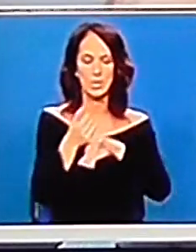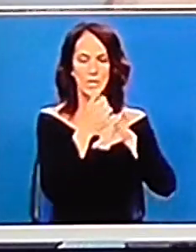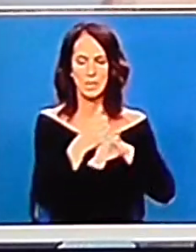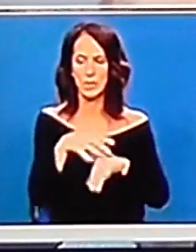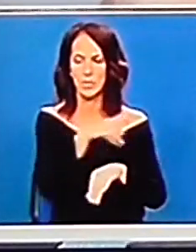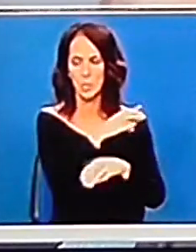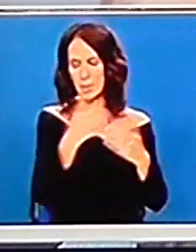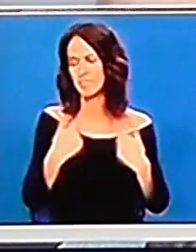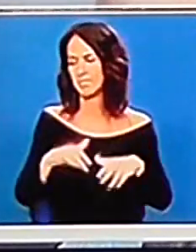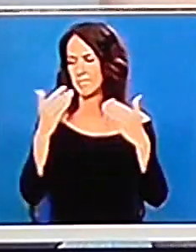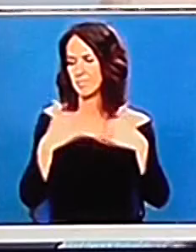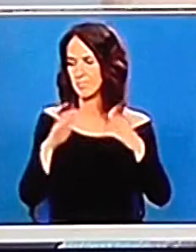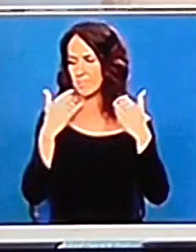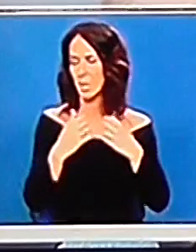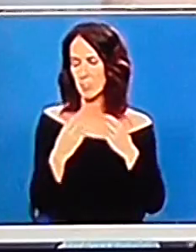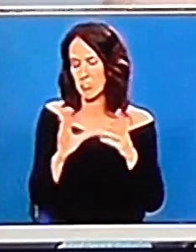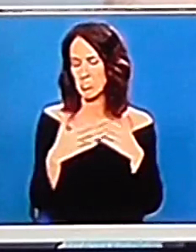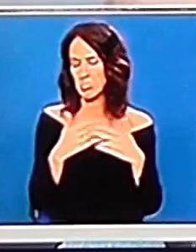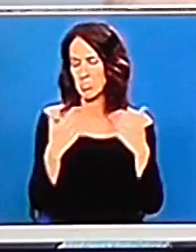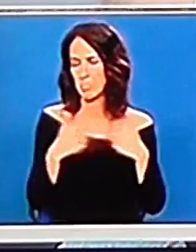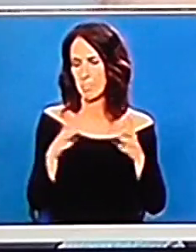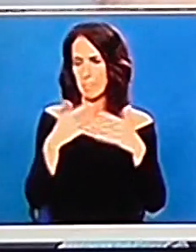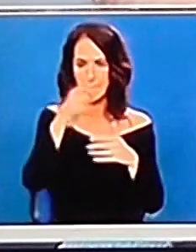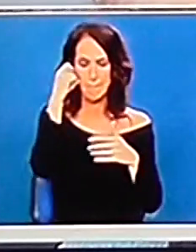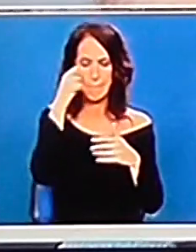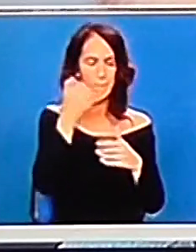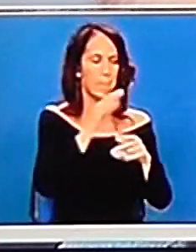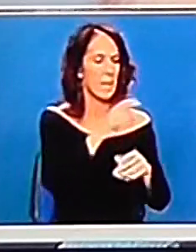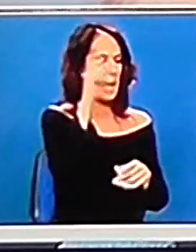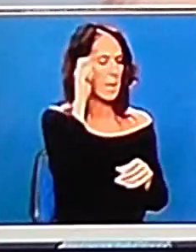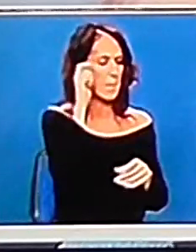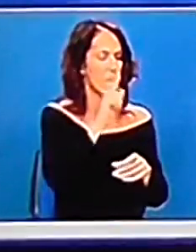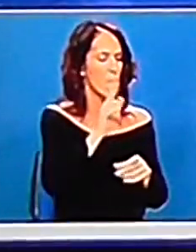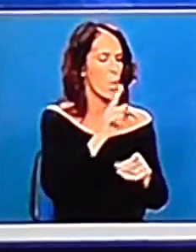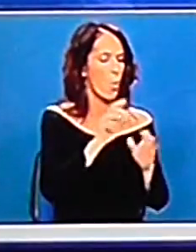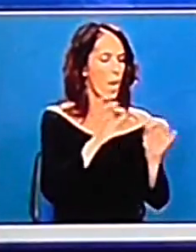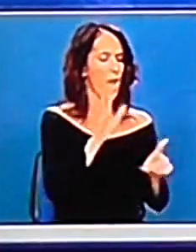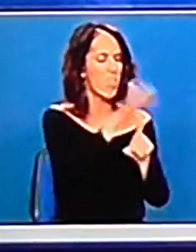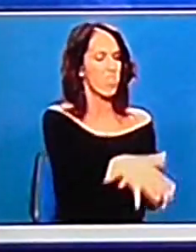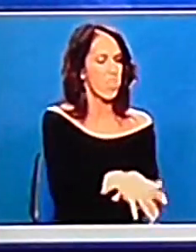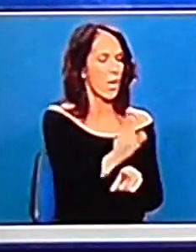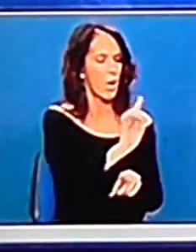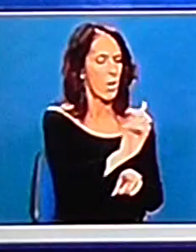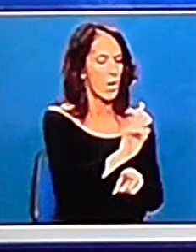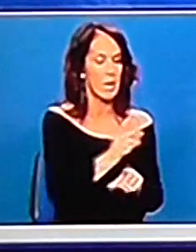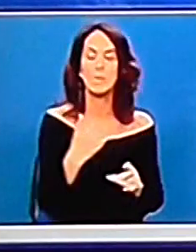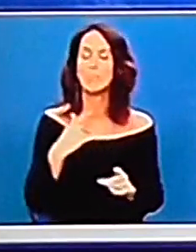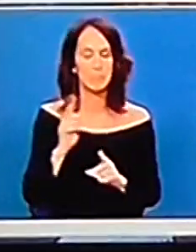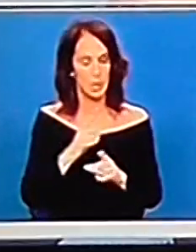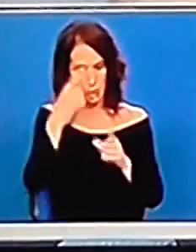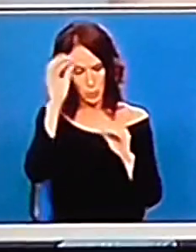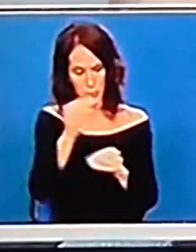funciona um caminho que deixaram para trás não tem sinal no geral não tá isso acontecer mesmo eu sou que